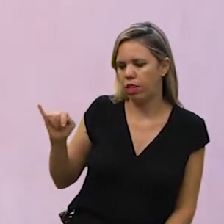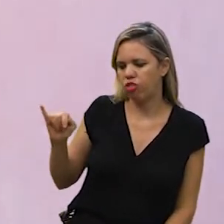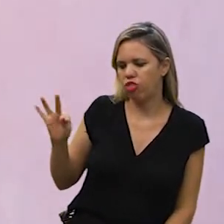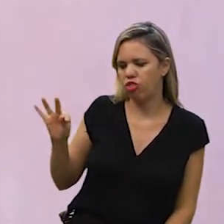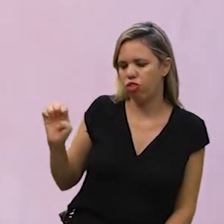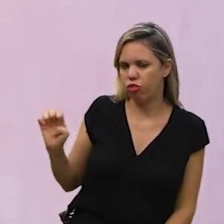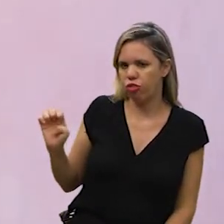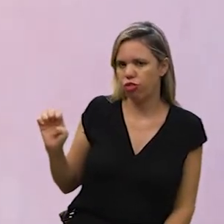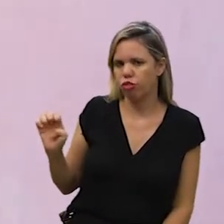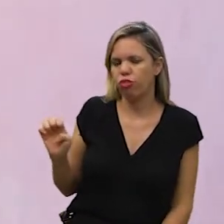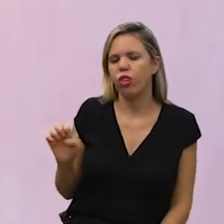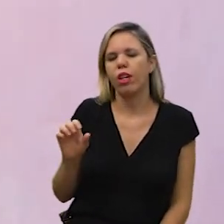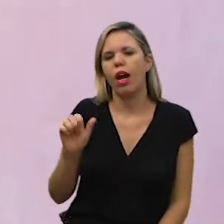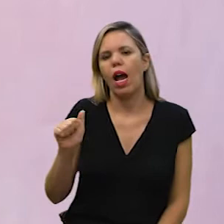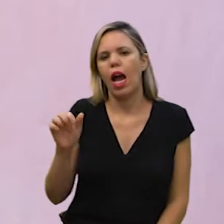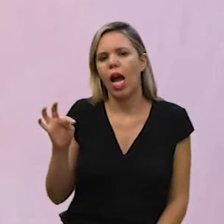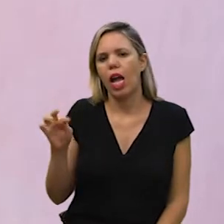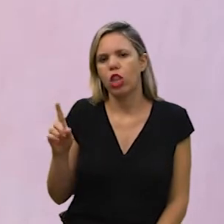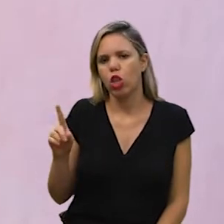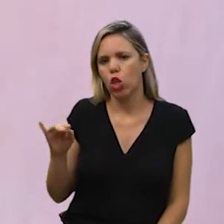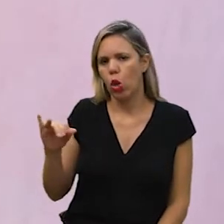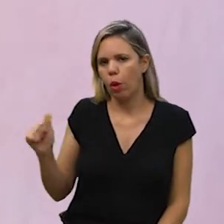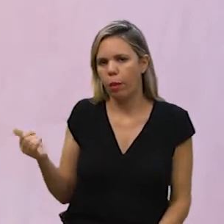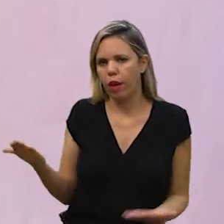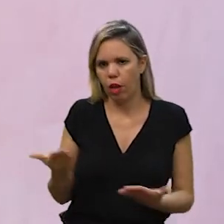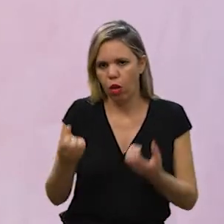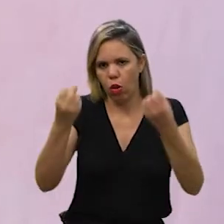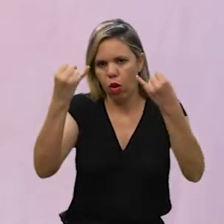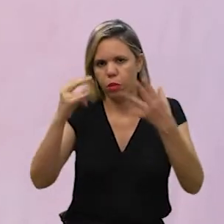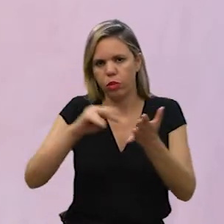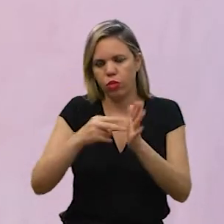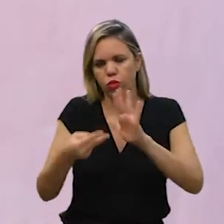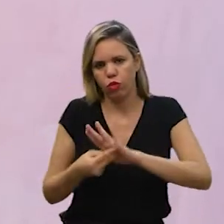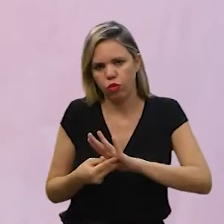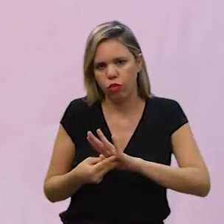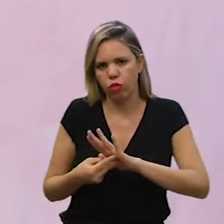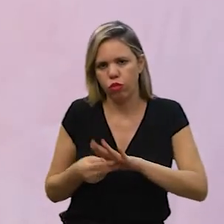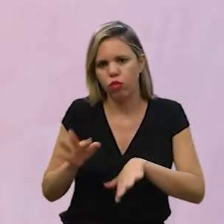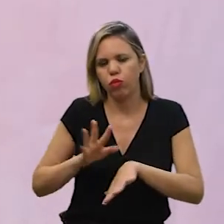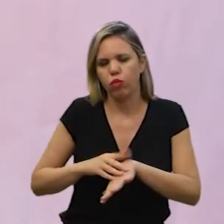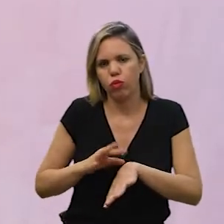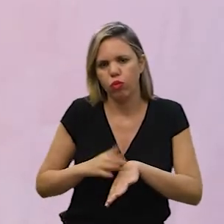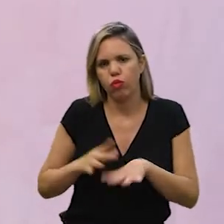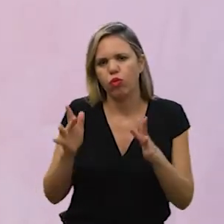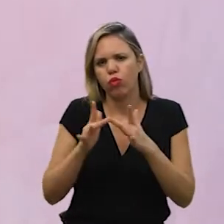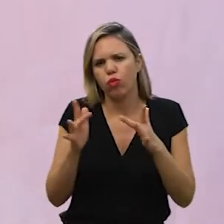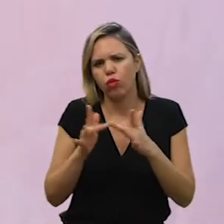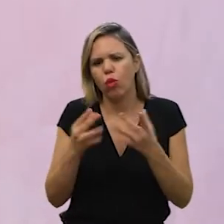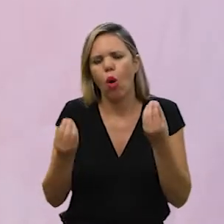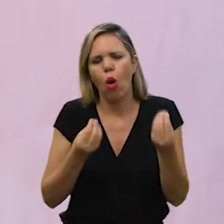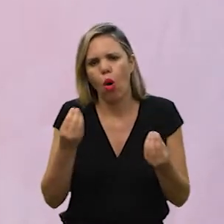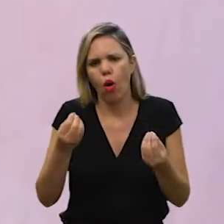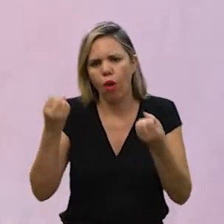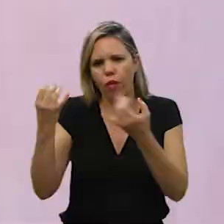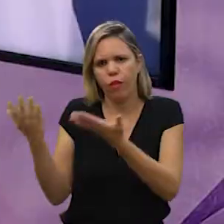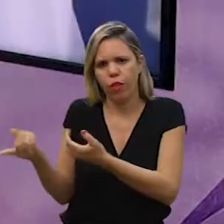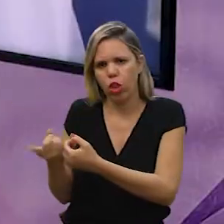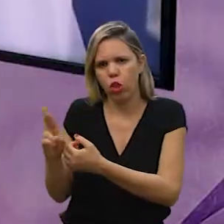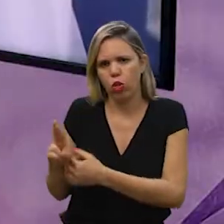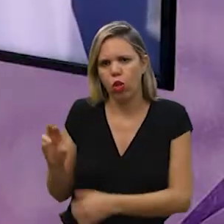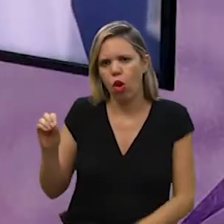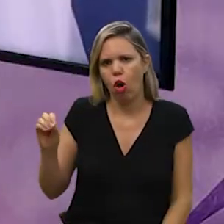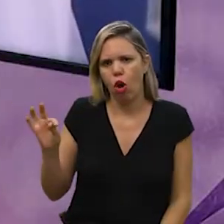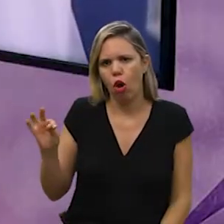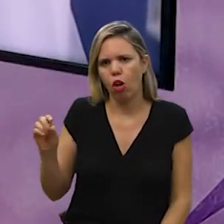falou sobre dermatite atópica e agora a gente vai explicar sobre a dermatite de contato. Mas quem vai falar com a gente é o